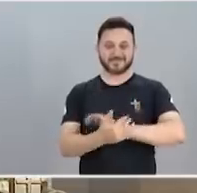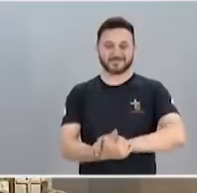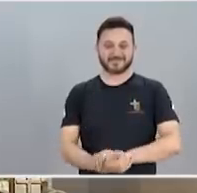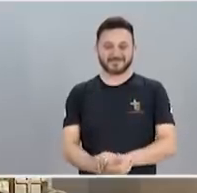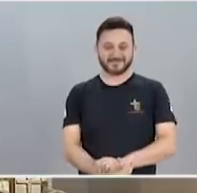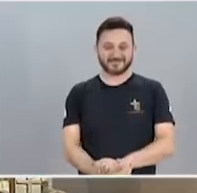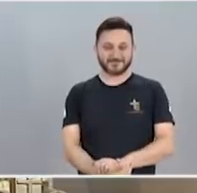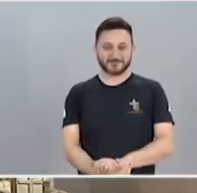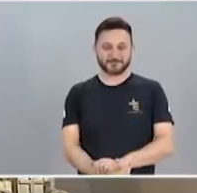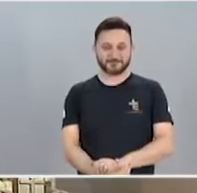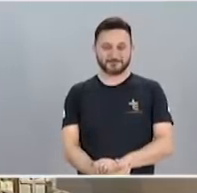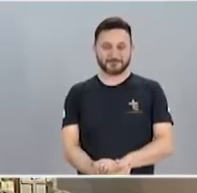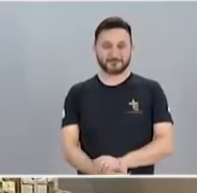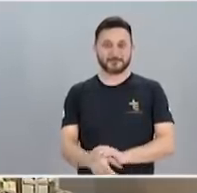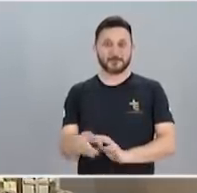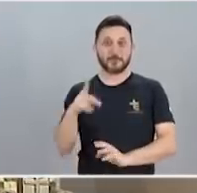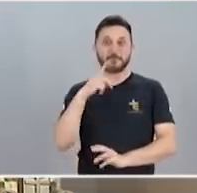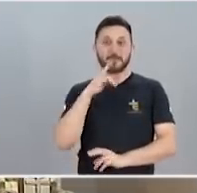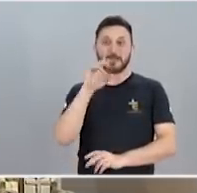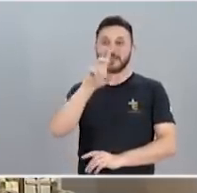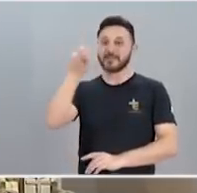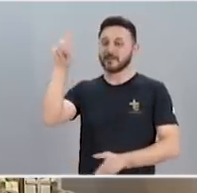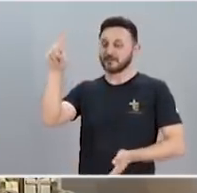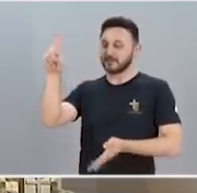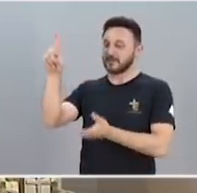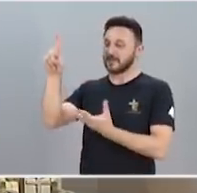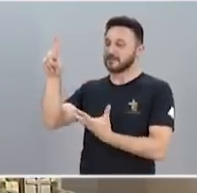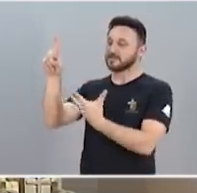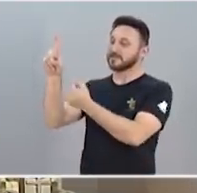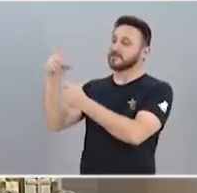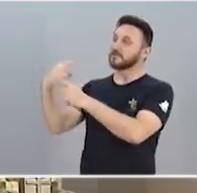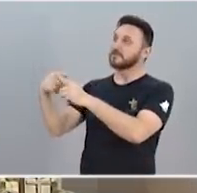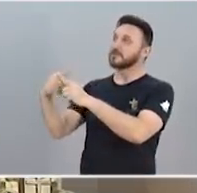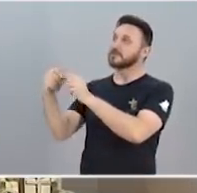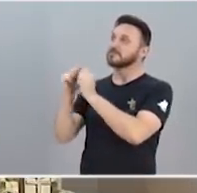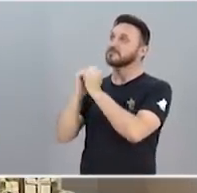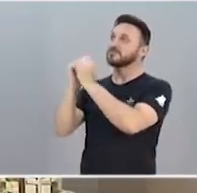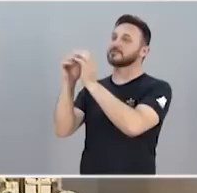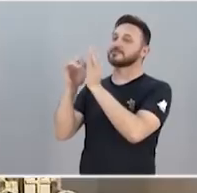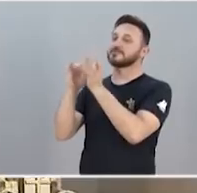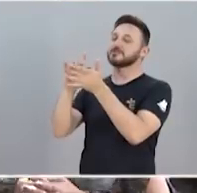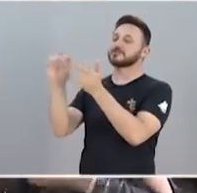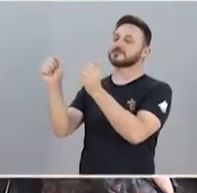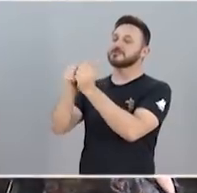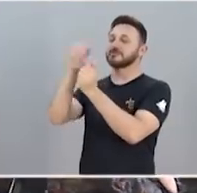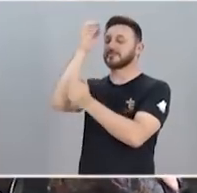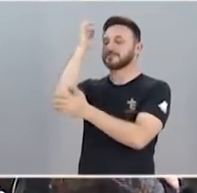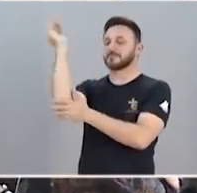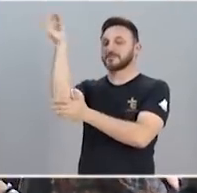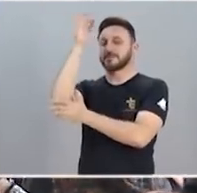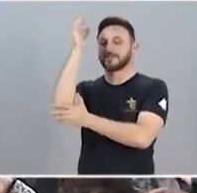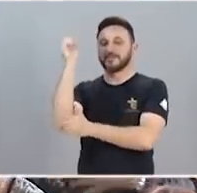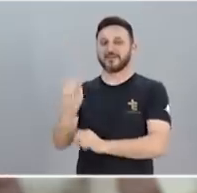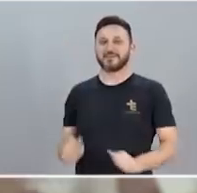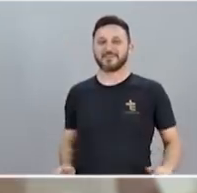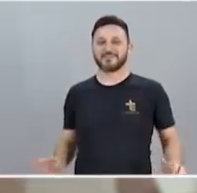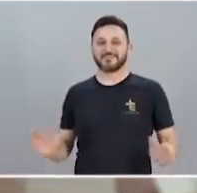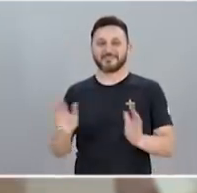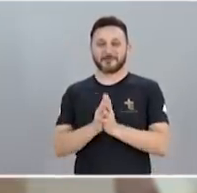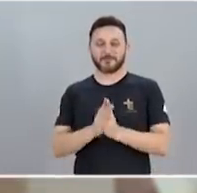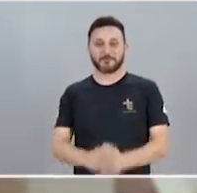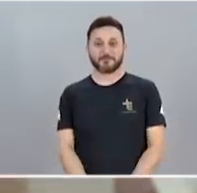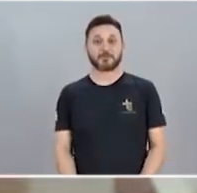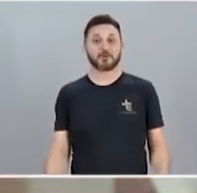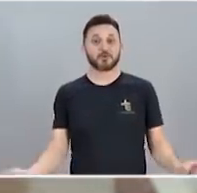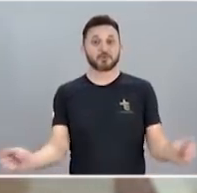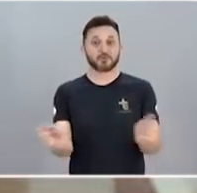comunicação. Atendei-nos, ó Pai, nós vos pedimos por teu Filho no Espírito Santo. Amém. Com os